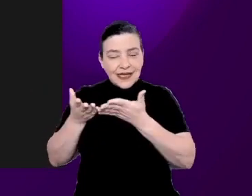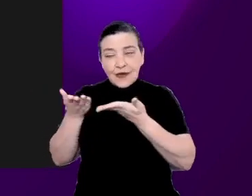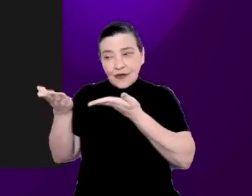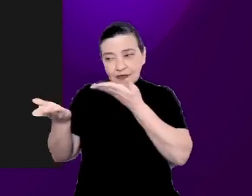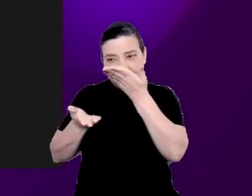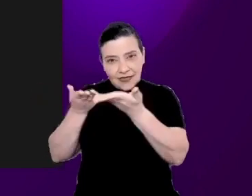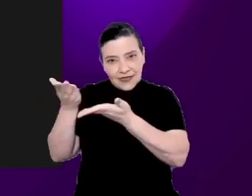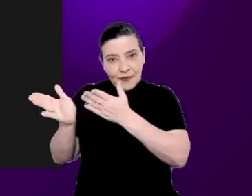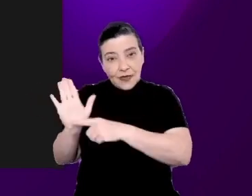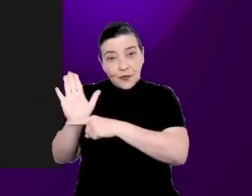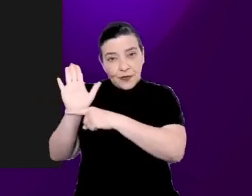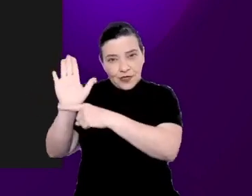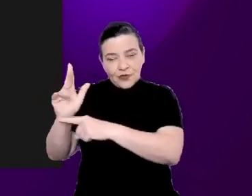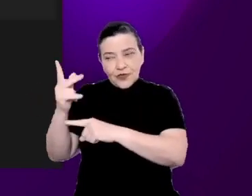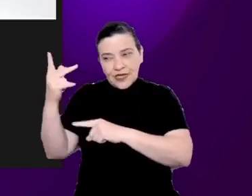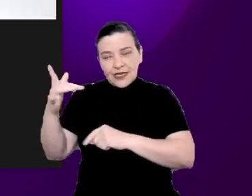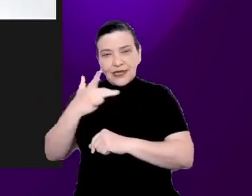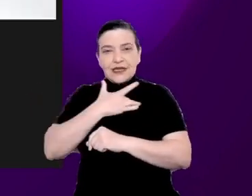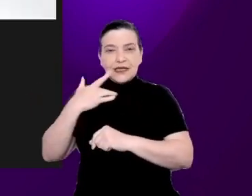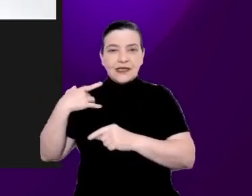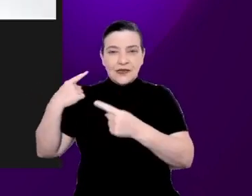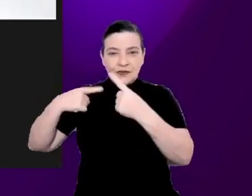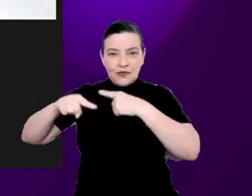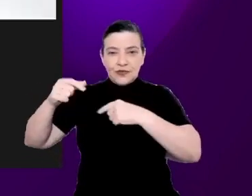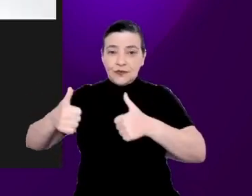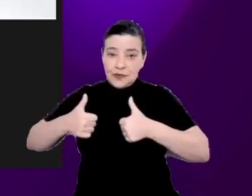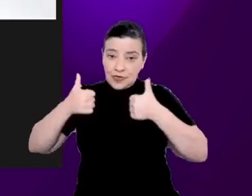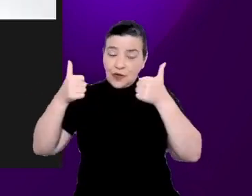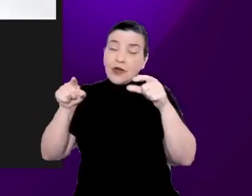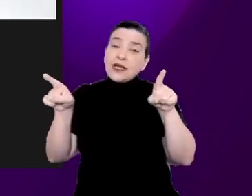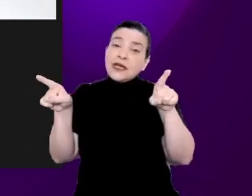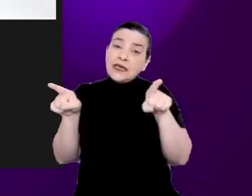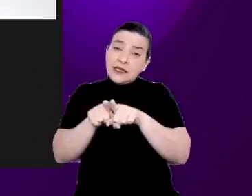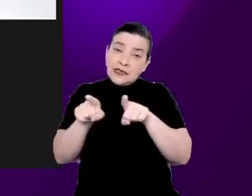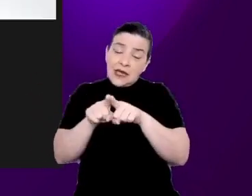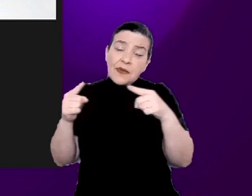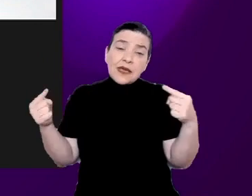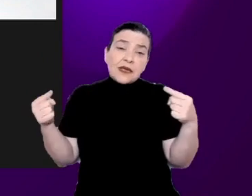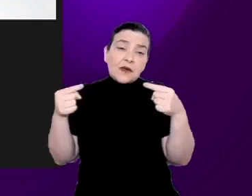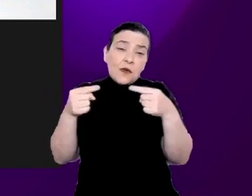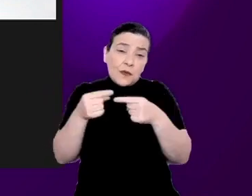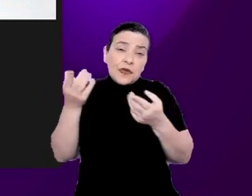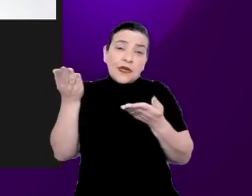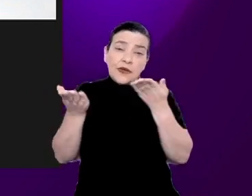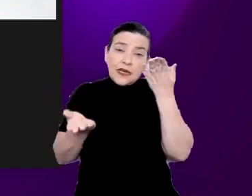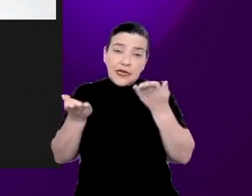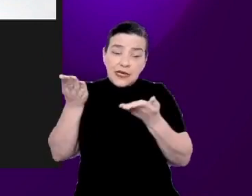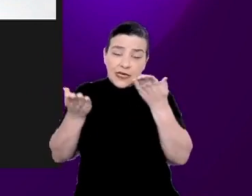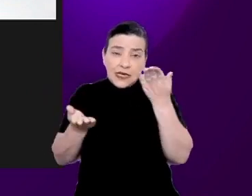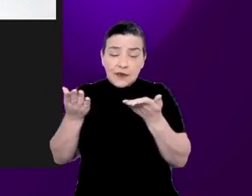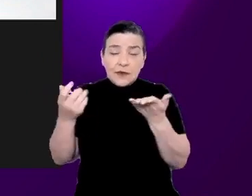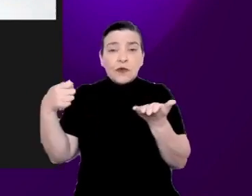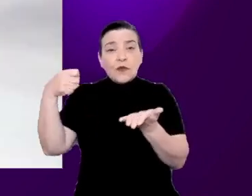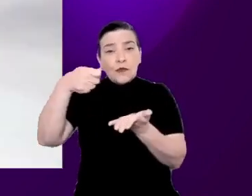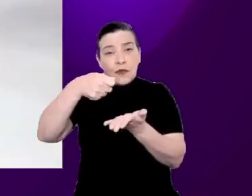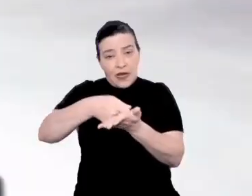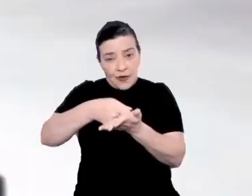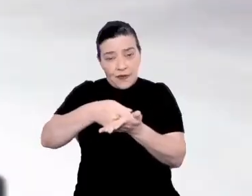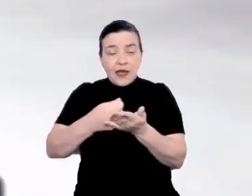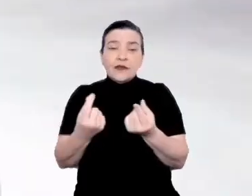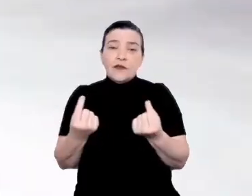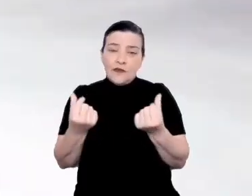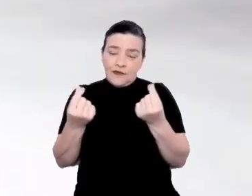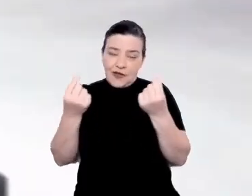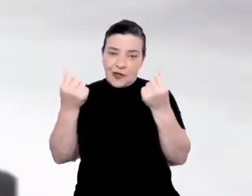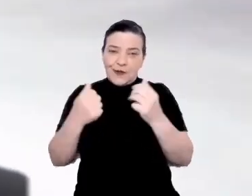paciente relacionados ao custo para que esses desfechos ou esses resultados sejam, obviamente, aí